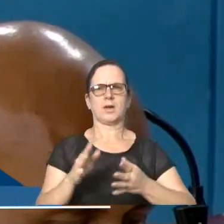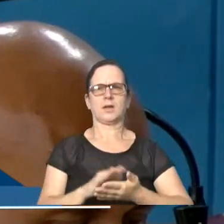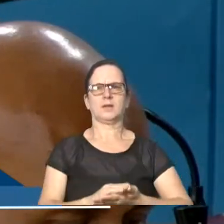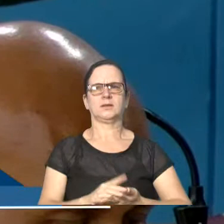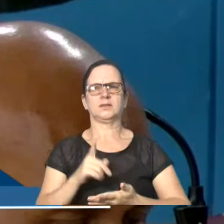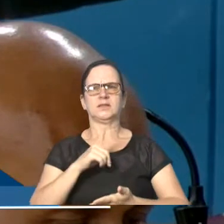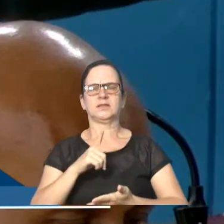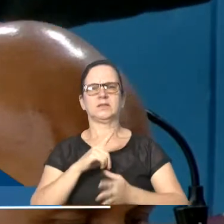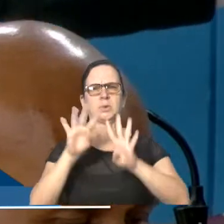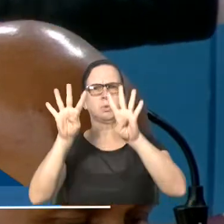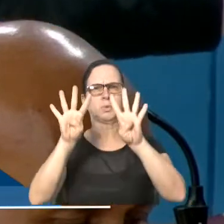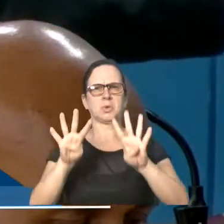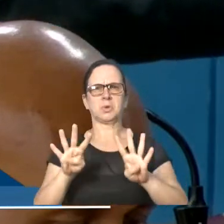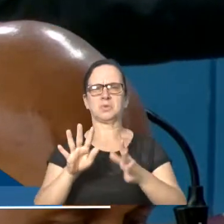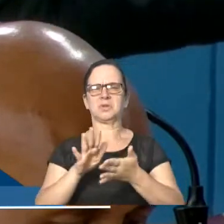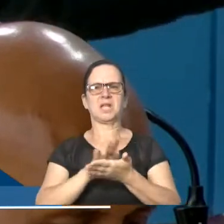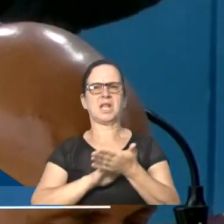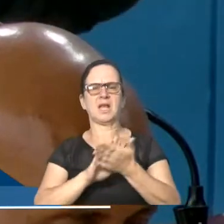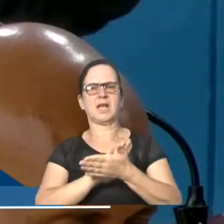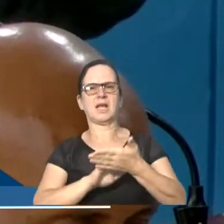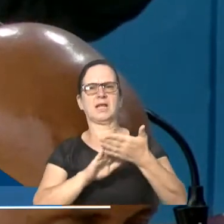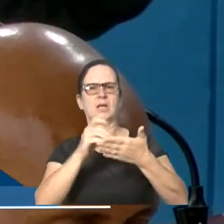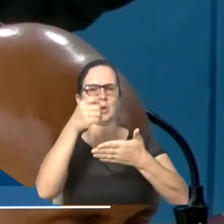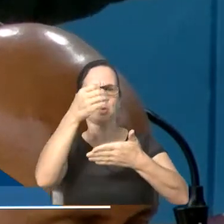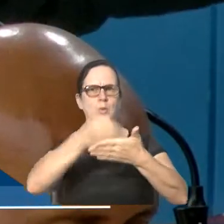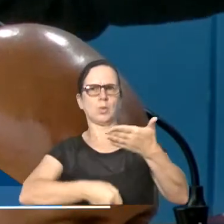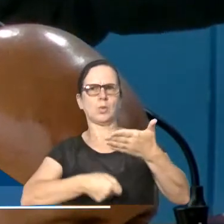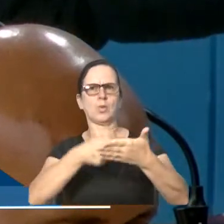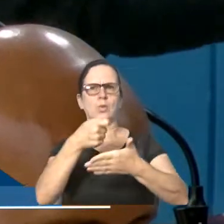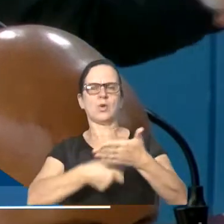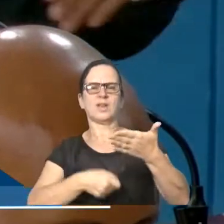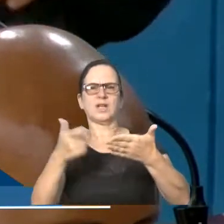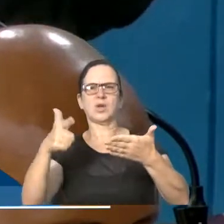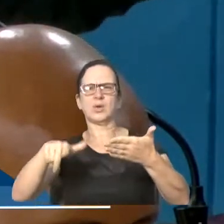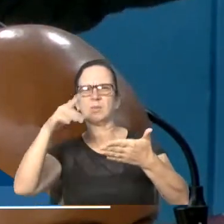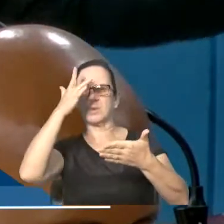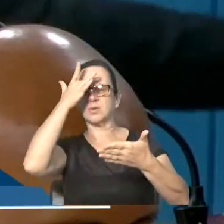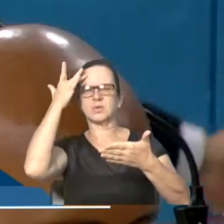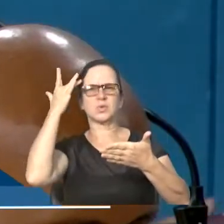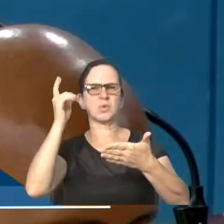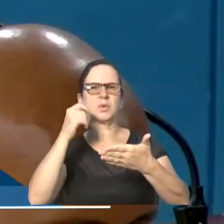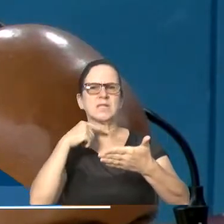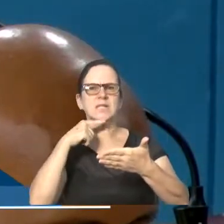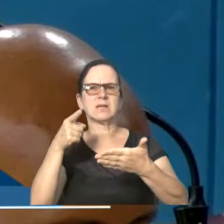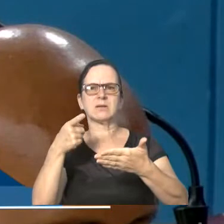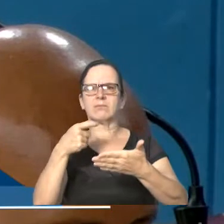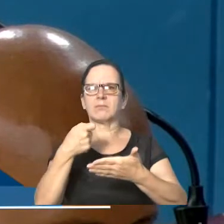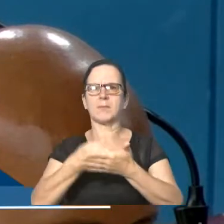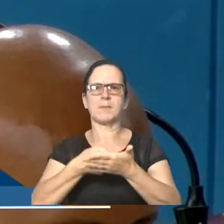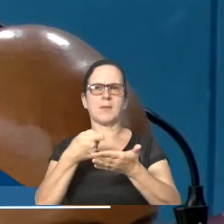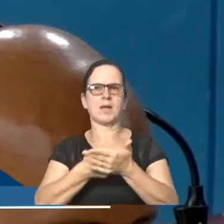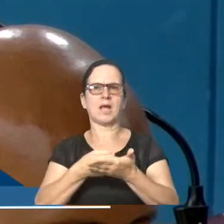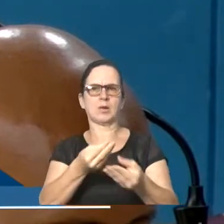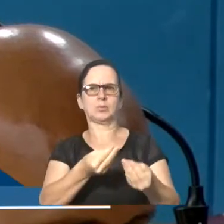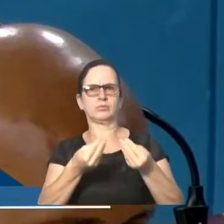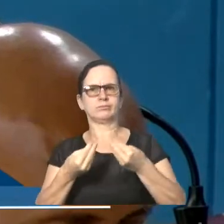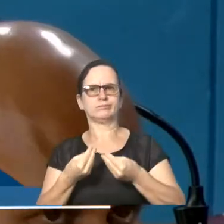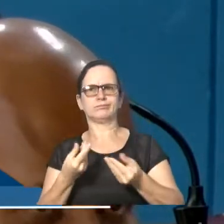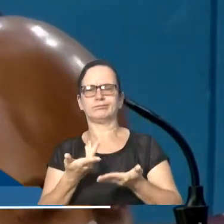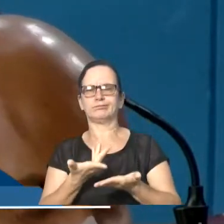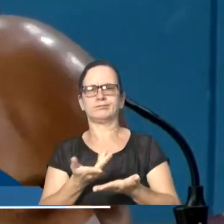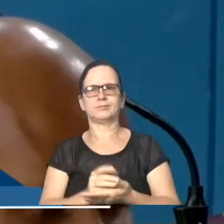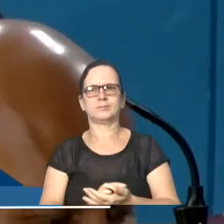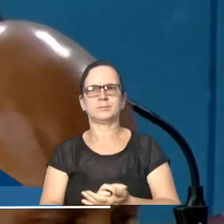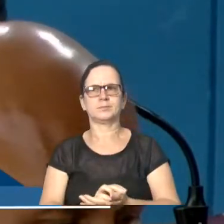dizendo que esse gradil aí não tem nem contrato, o cara que tá fazendo é de fora, não sabe nem quem vai pagar, quem vai receber. Sabe, assim,